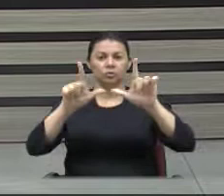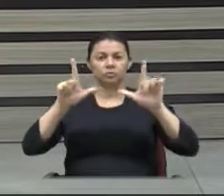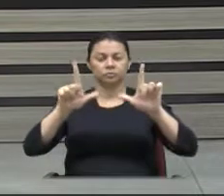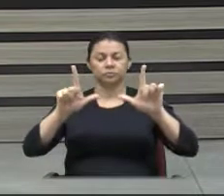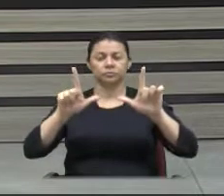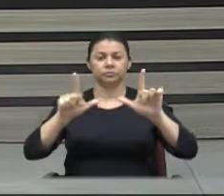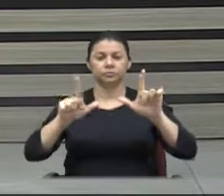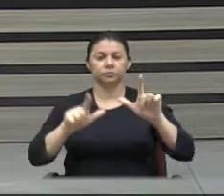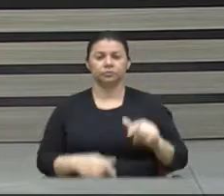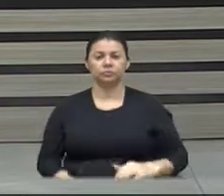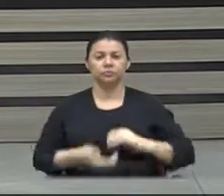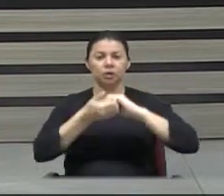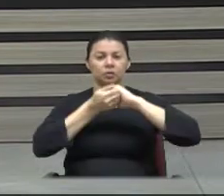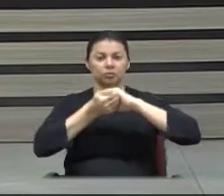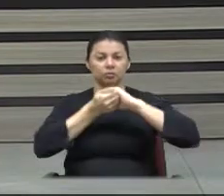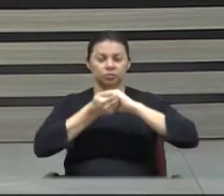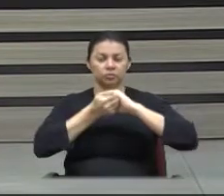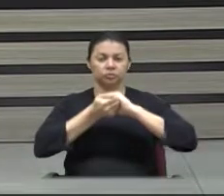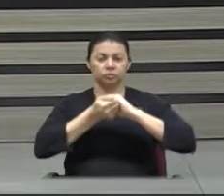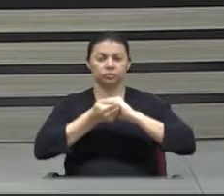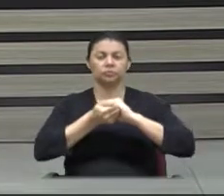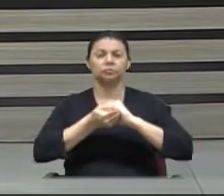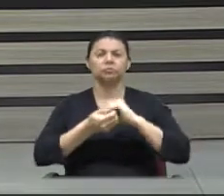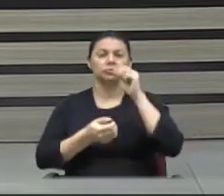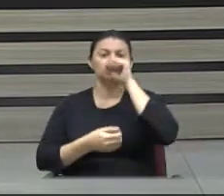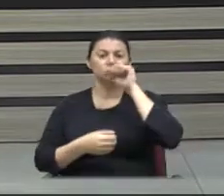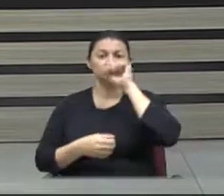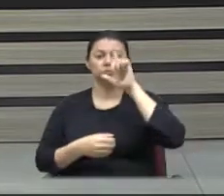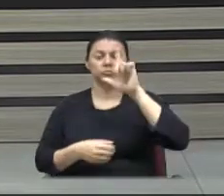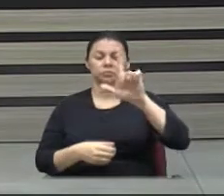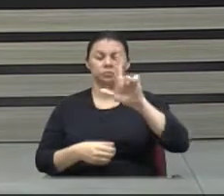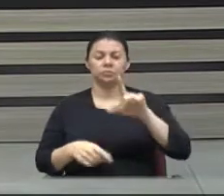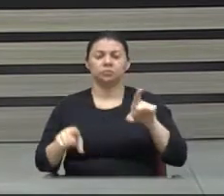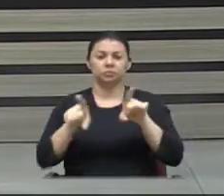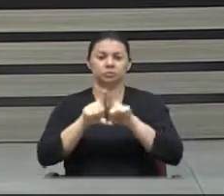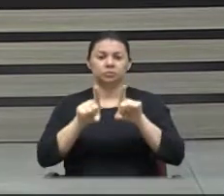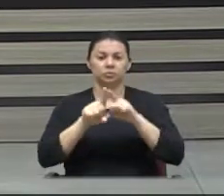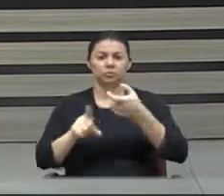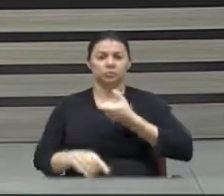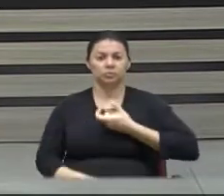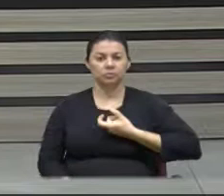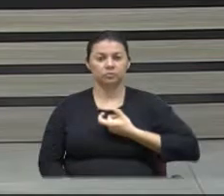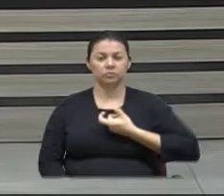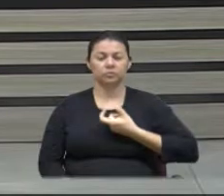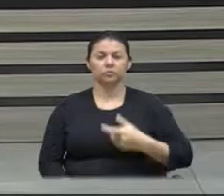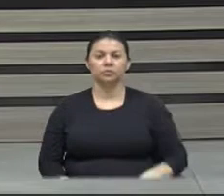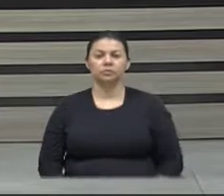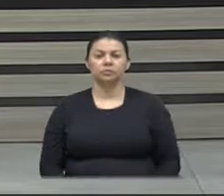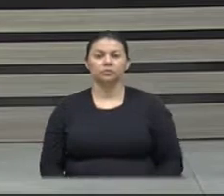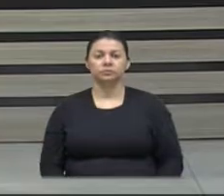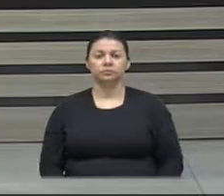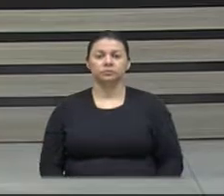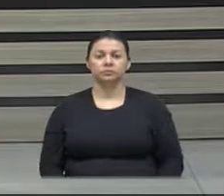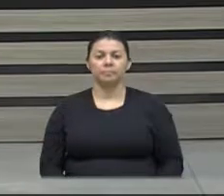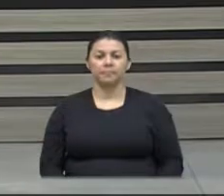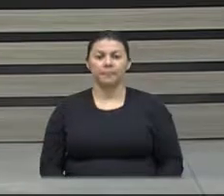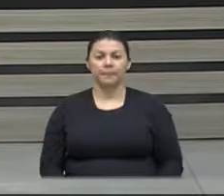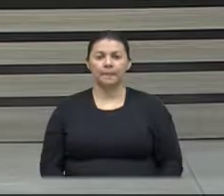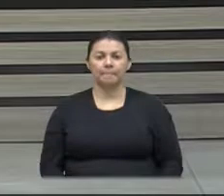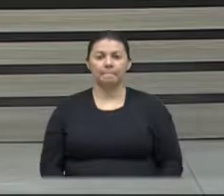ea medalha de mérito cívico 1570 boyita teve a igreja presbiteriana de limeira